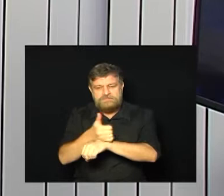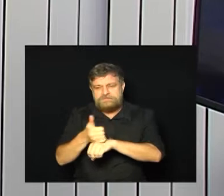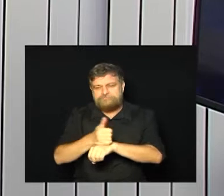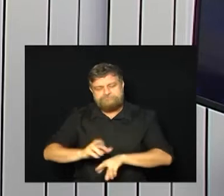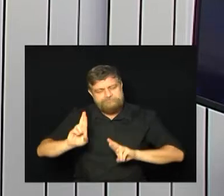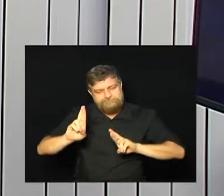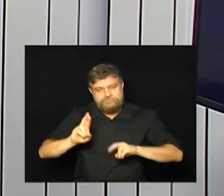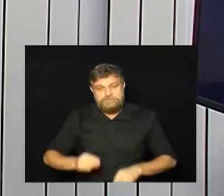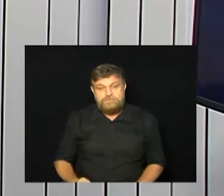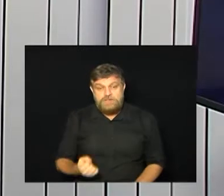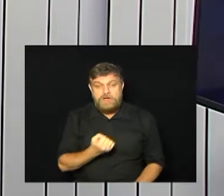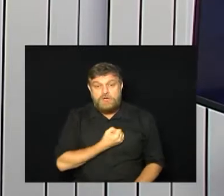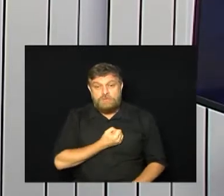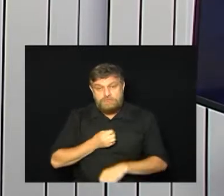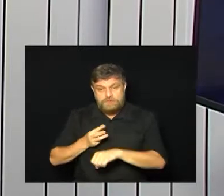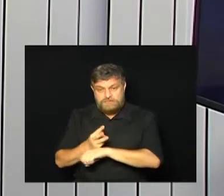DDD,